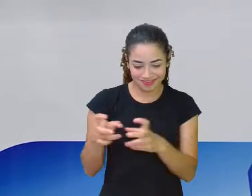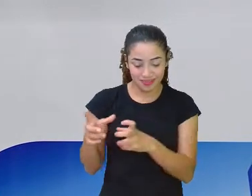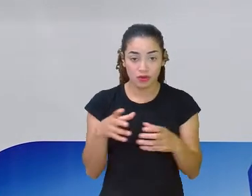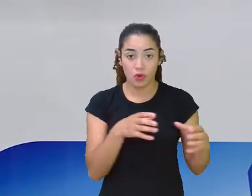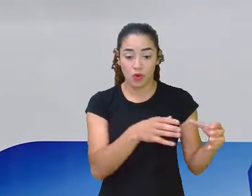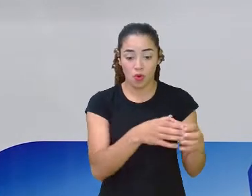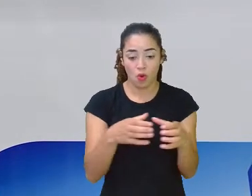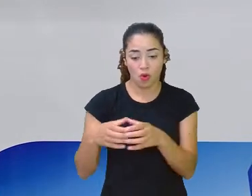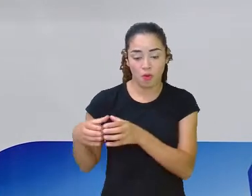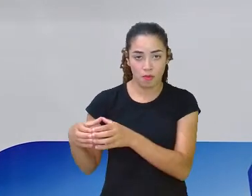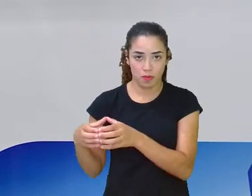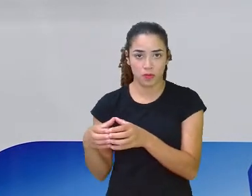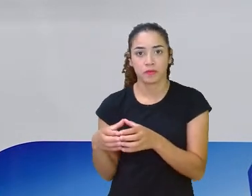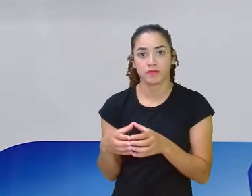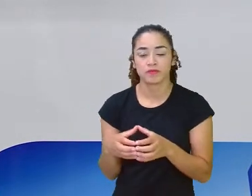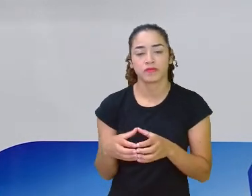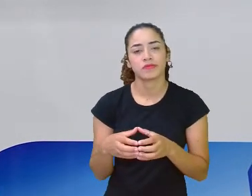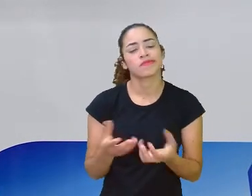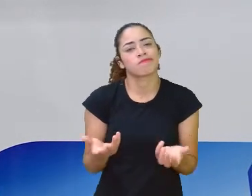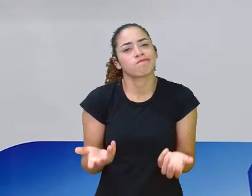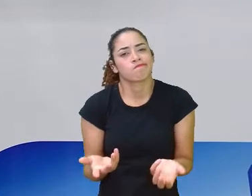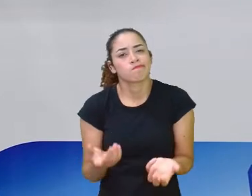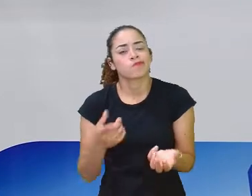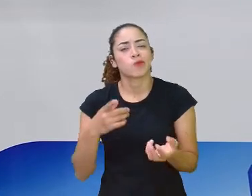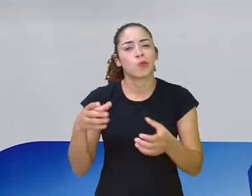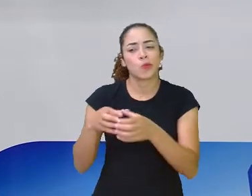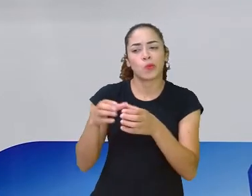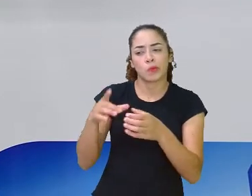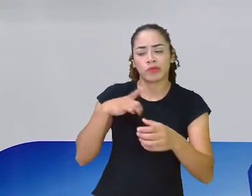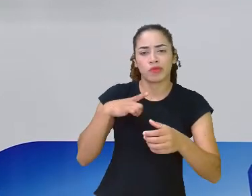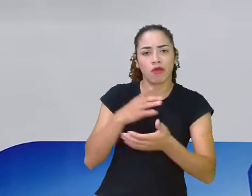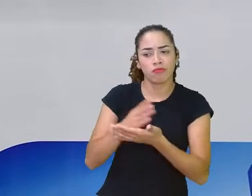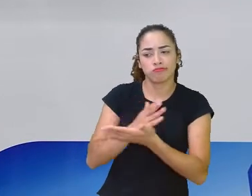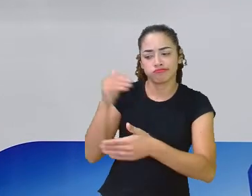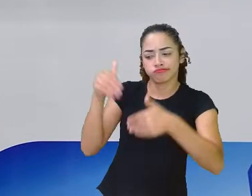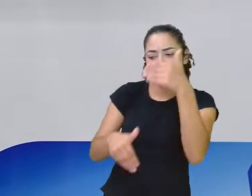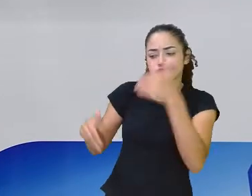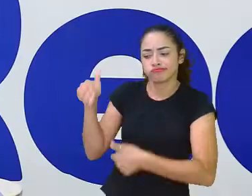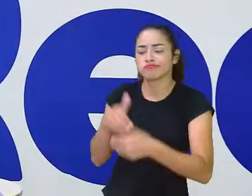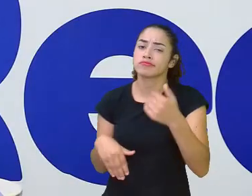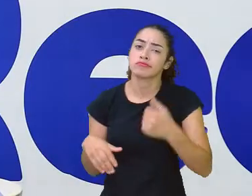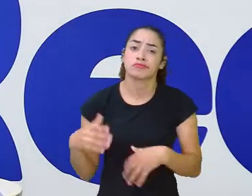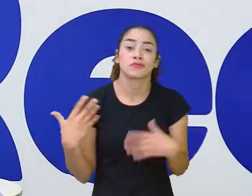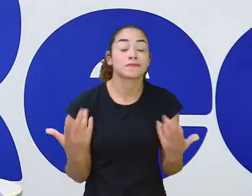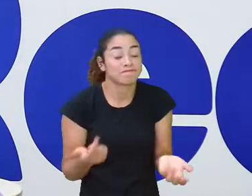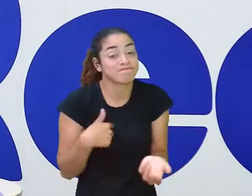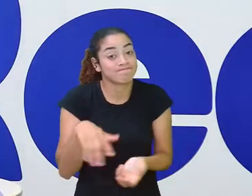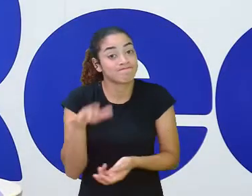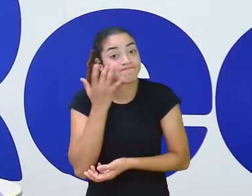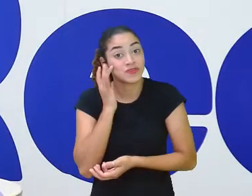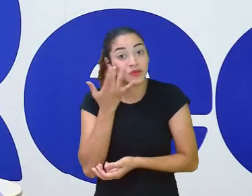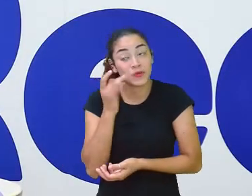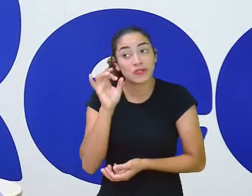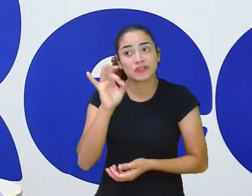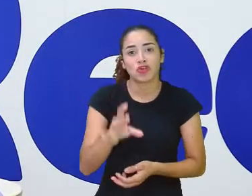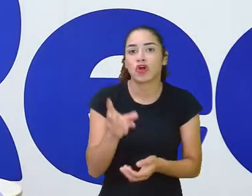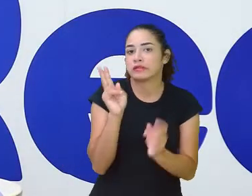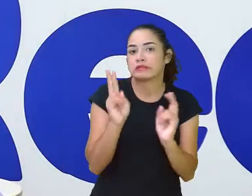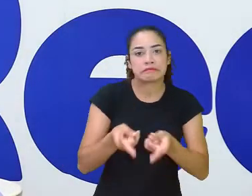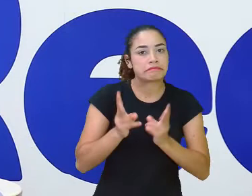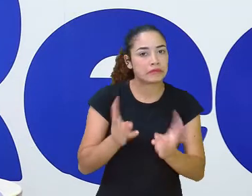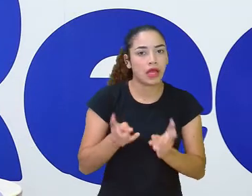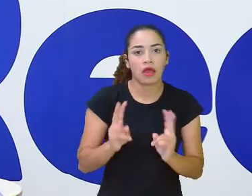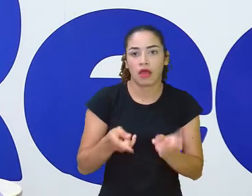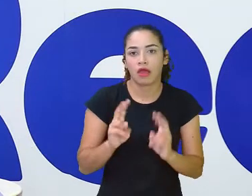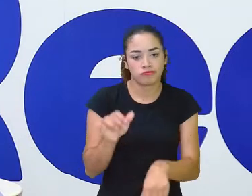Professora Sinara, e aí a turminha, tem alguém aí já participando? Professora Kátia, eu acho que eles continuam esperando, viu?